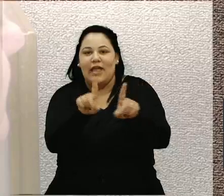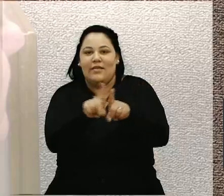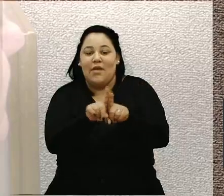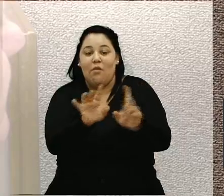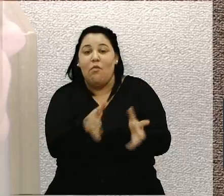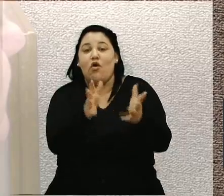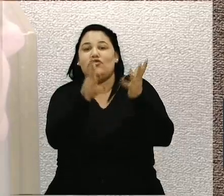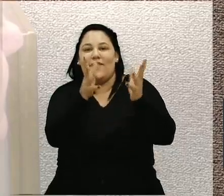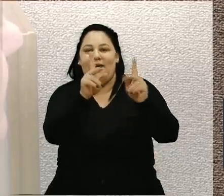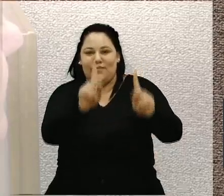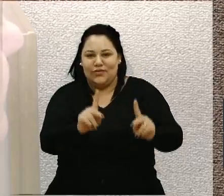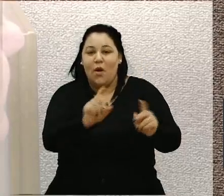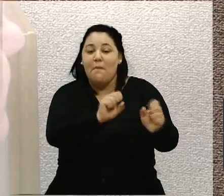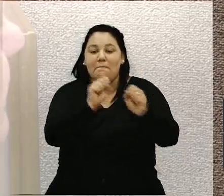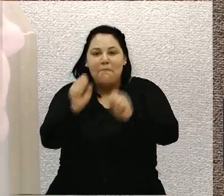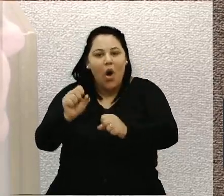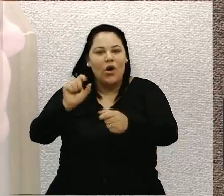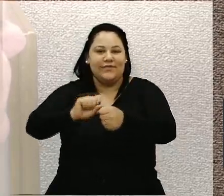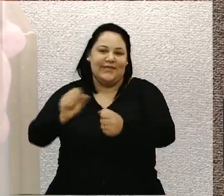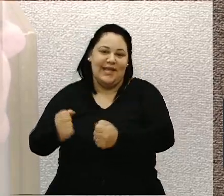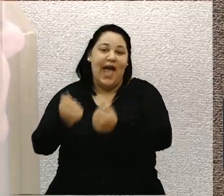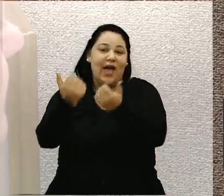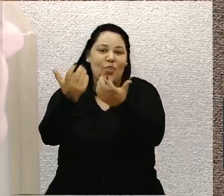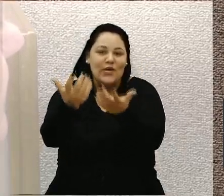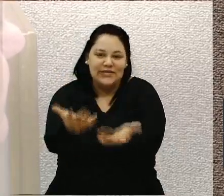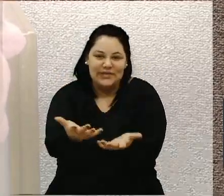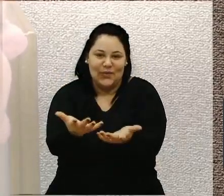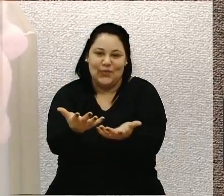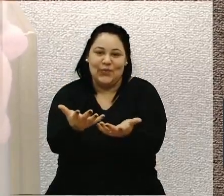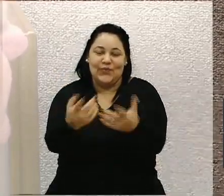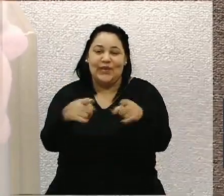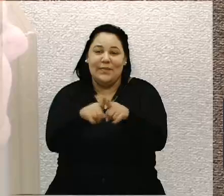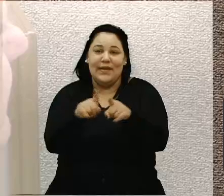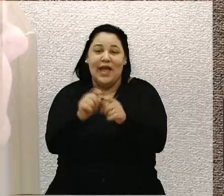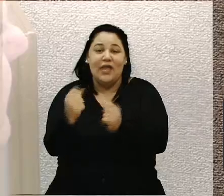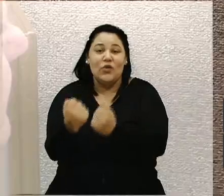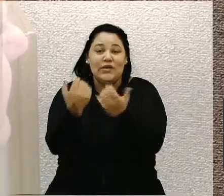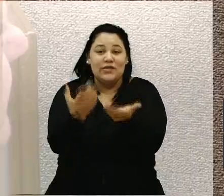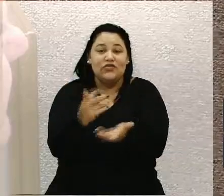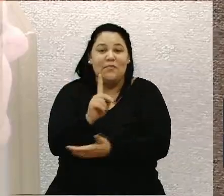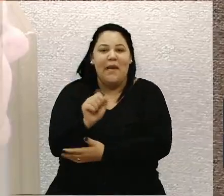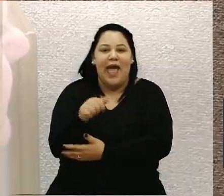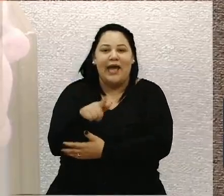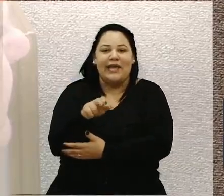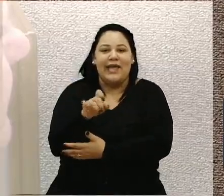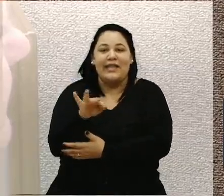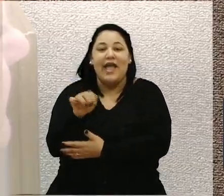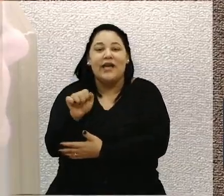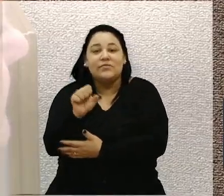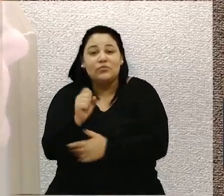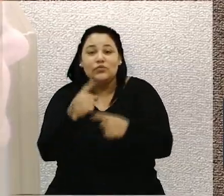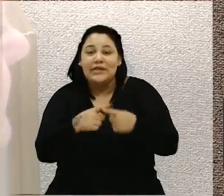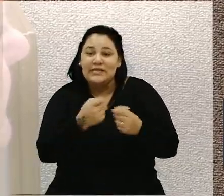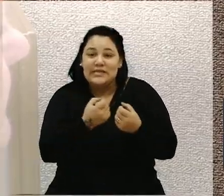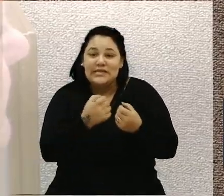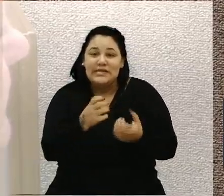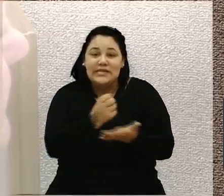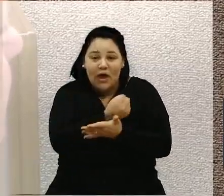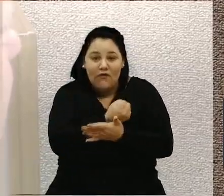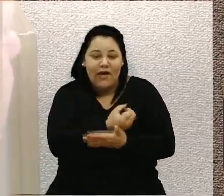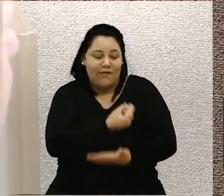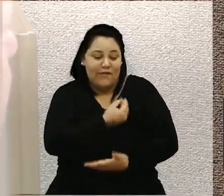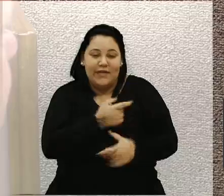estimular que as pessoas possam fazer essa doação de sangue, a doação de plaquetas, porque salva vidas. Uma na ajuda do câncer, inclusive na ajuda até